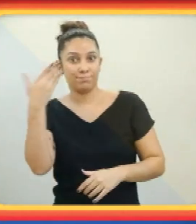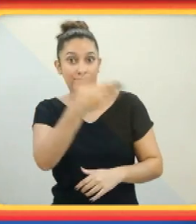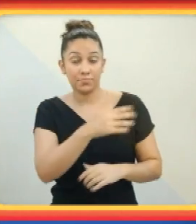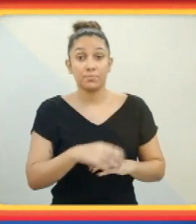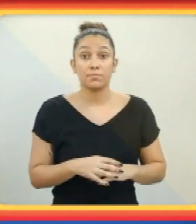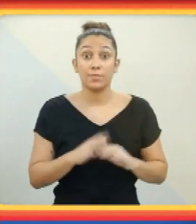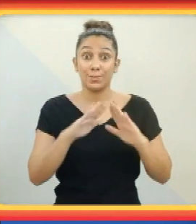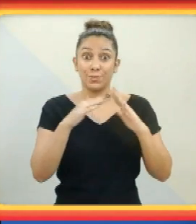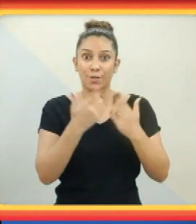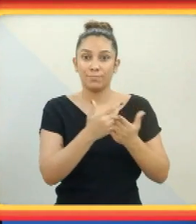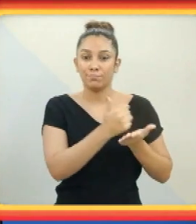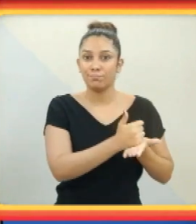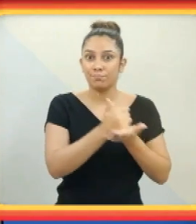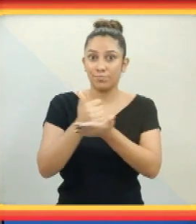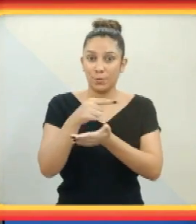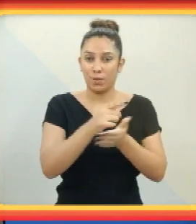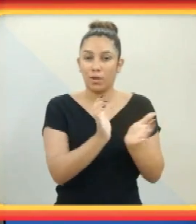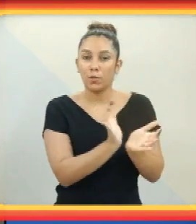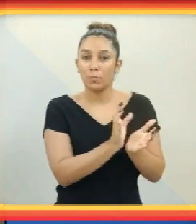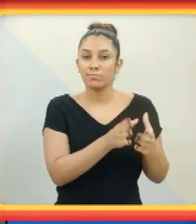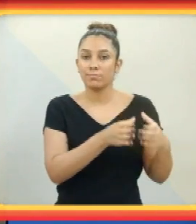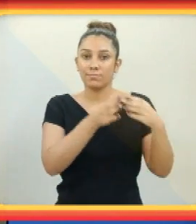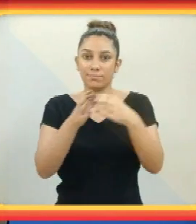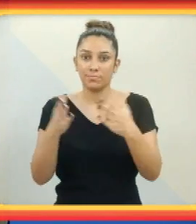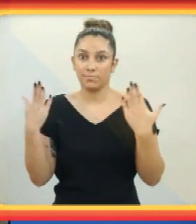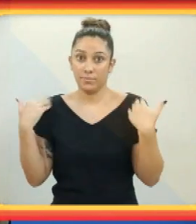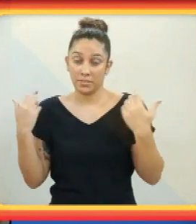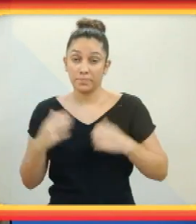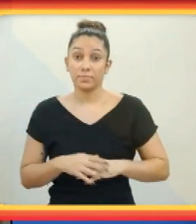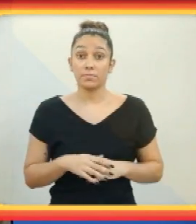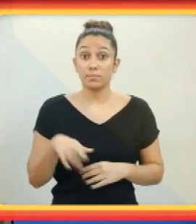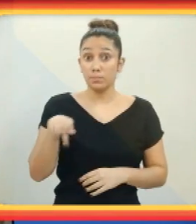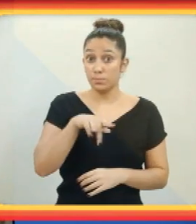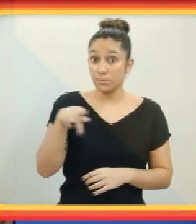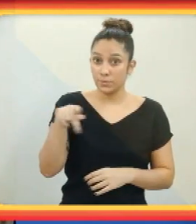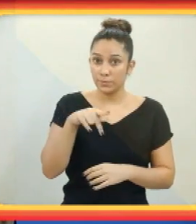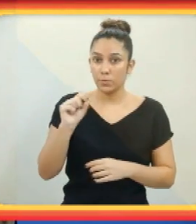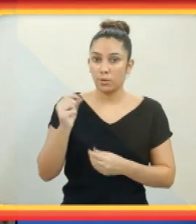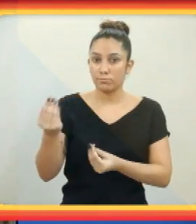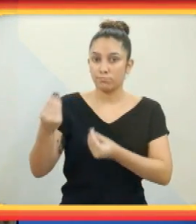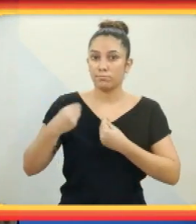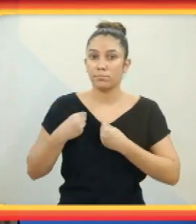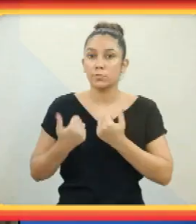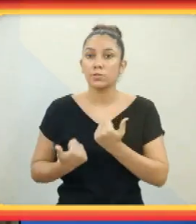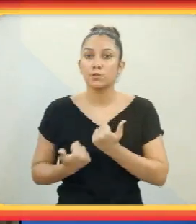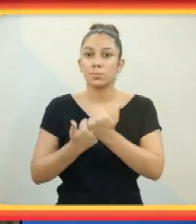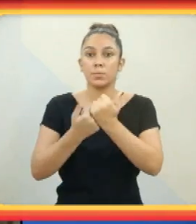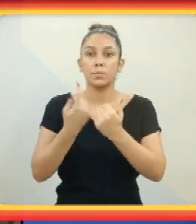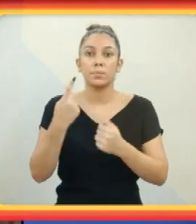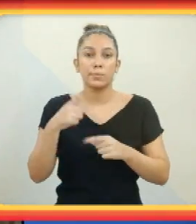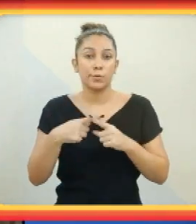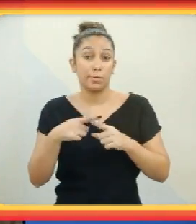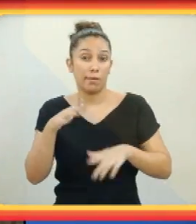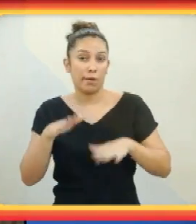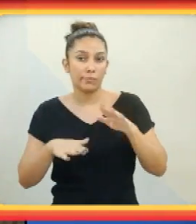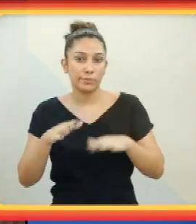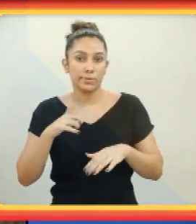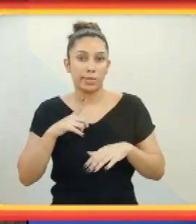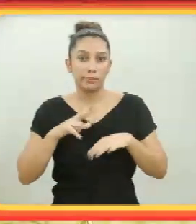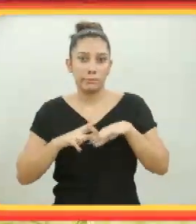porque quando nós tínhamos passeio, essas coisas, parquinho, quando a gente ia, a escola levava a turma para